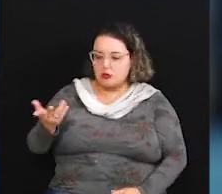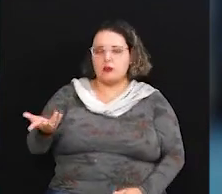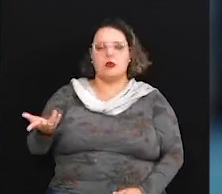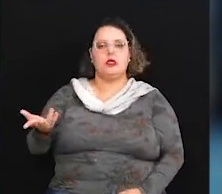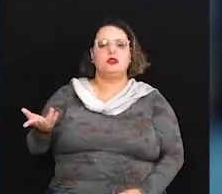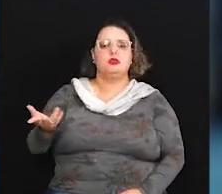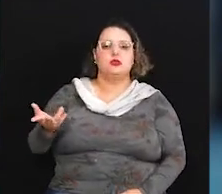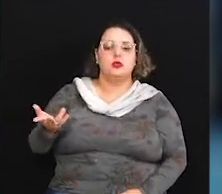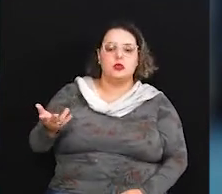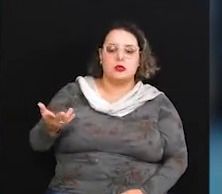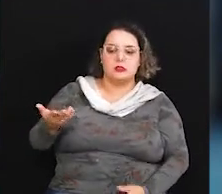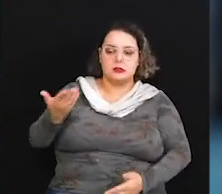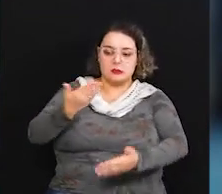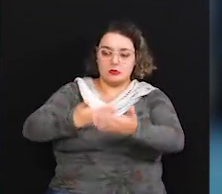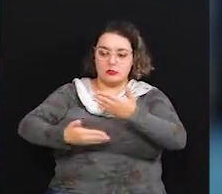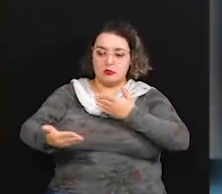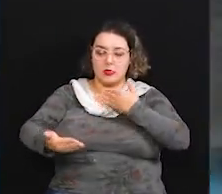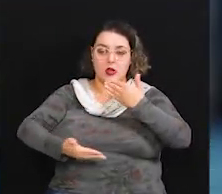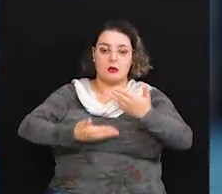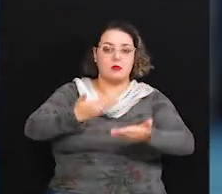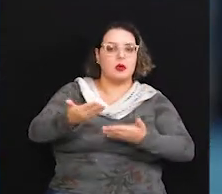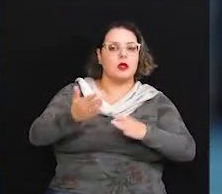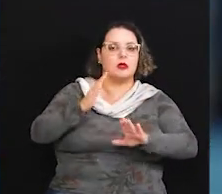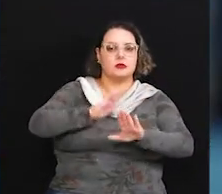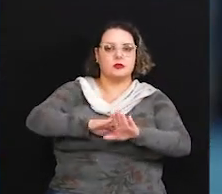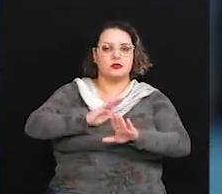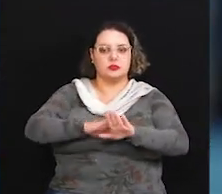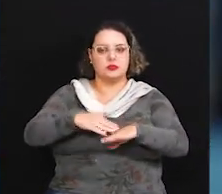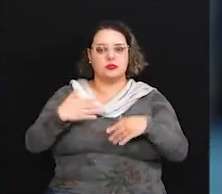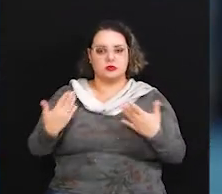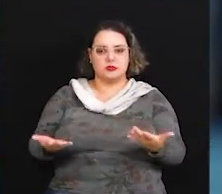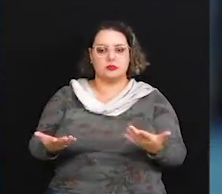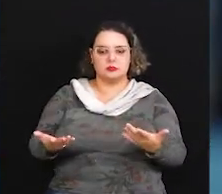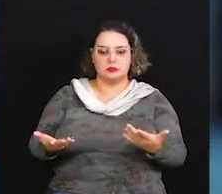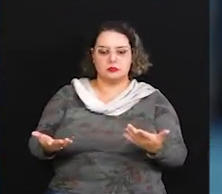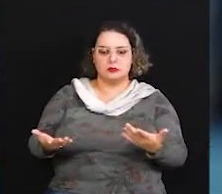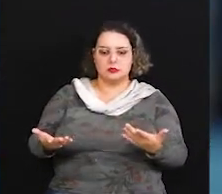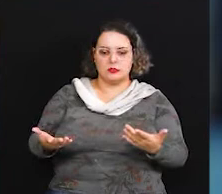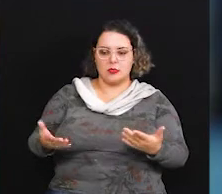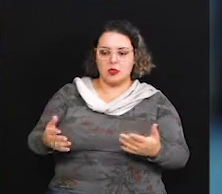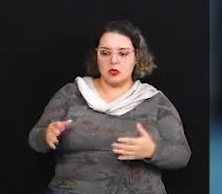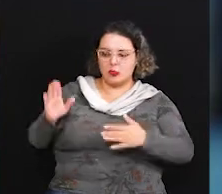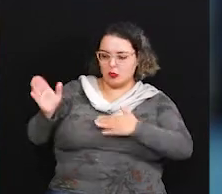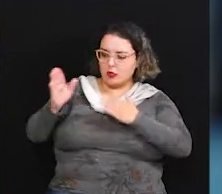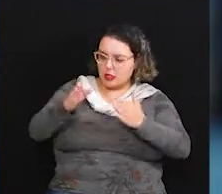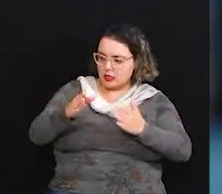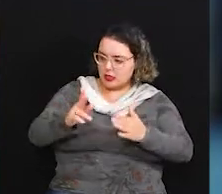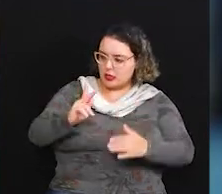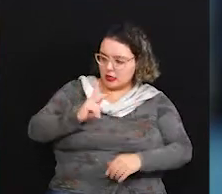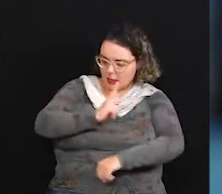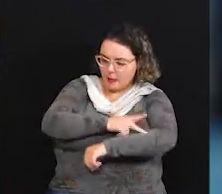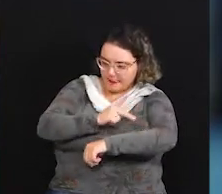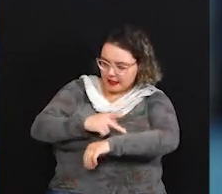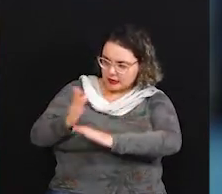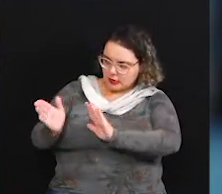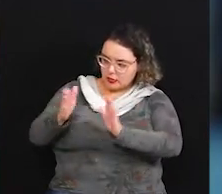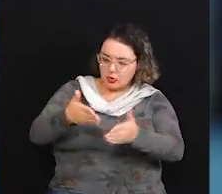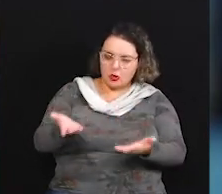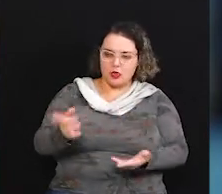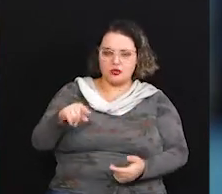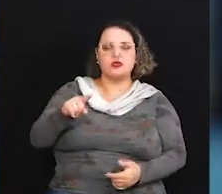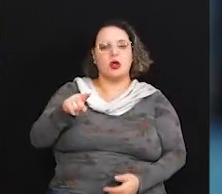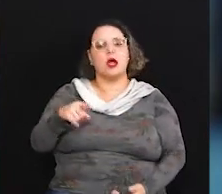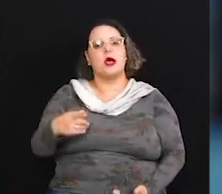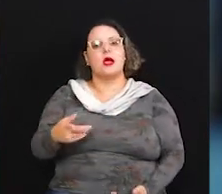para a gente articular aí bastante atividades. Isso tem a ver com a linha pedagógica que vocês seguem?